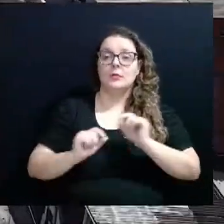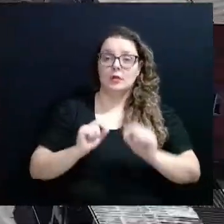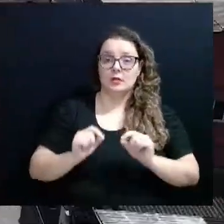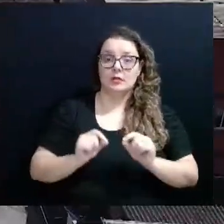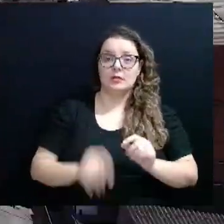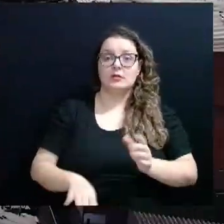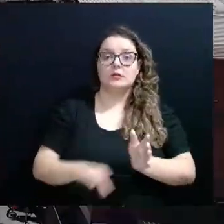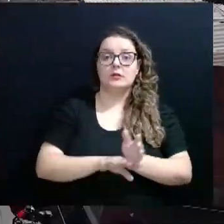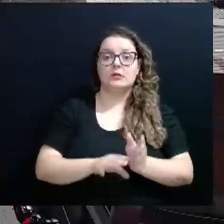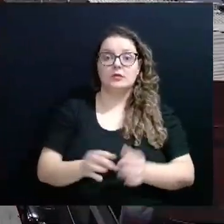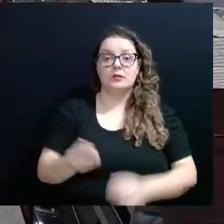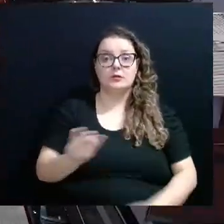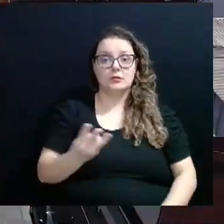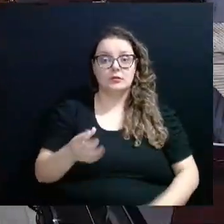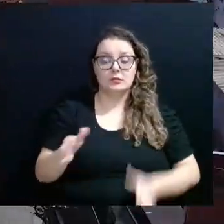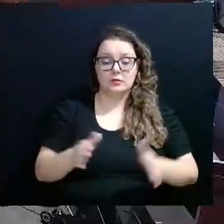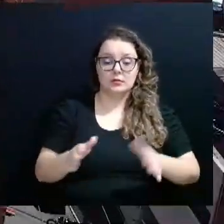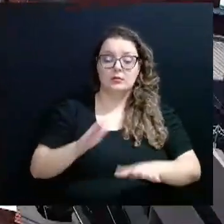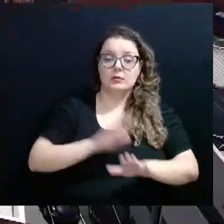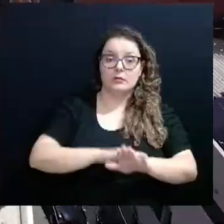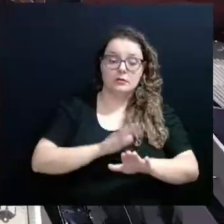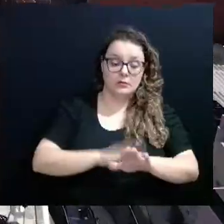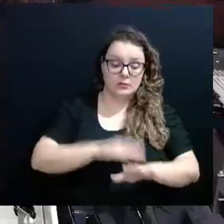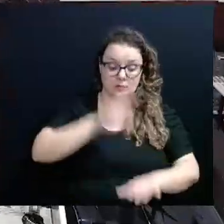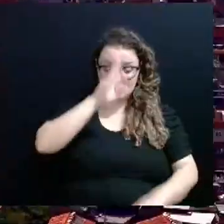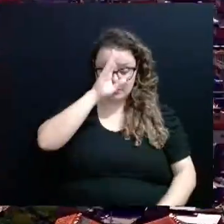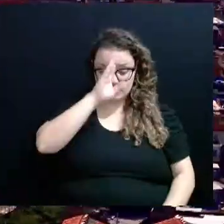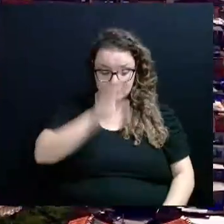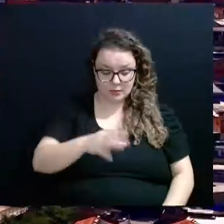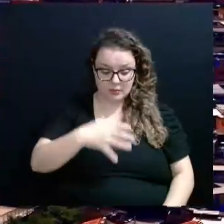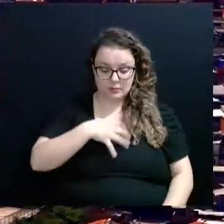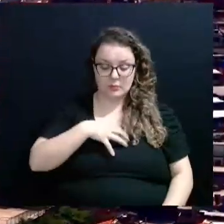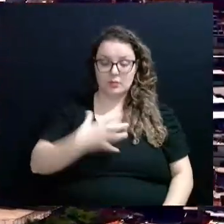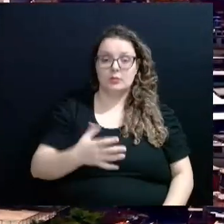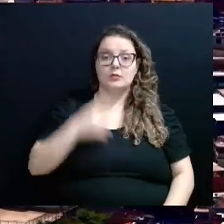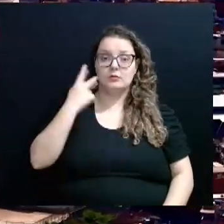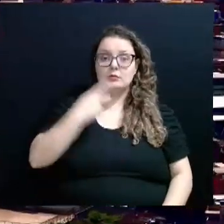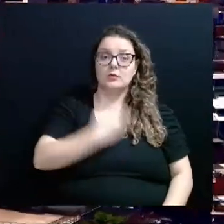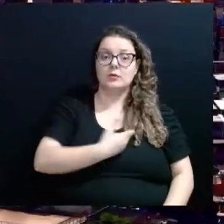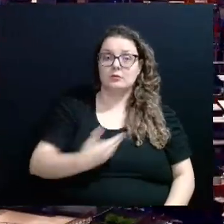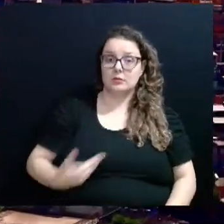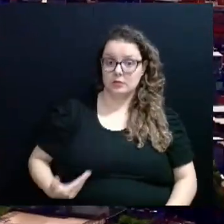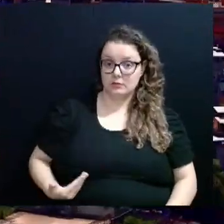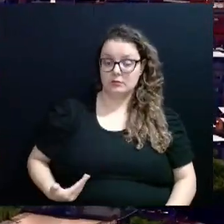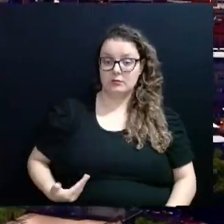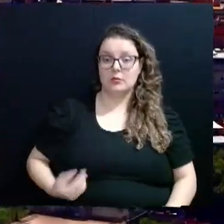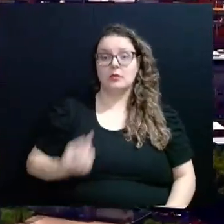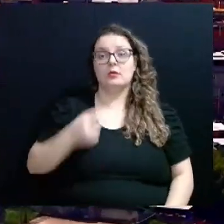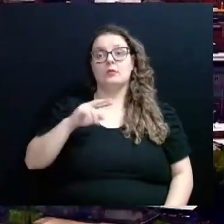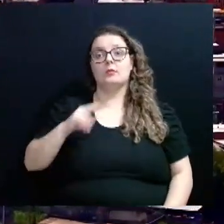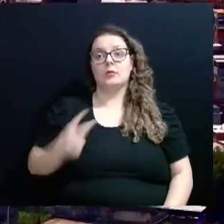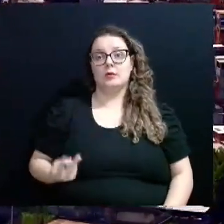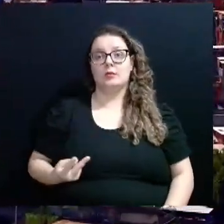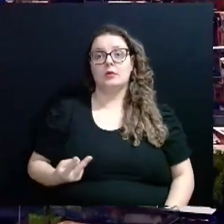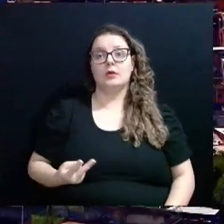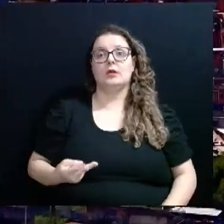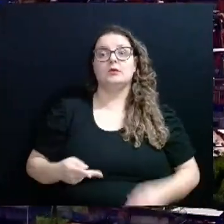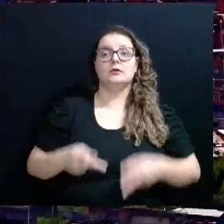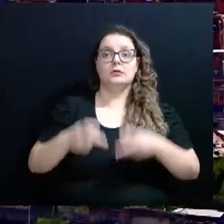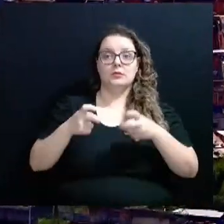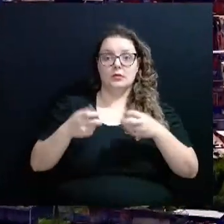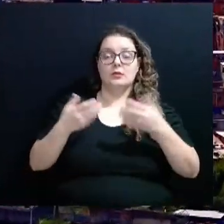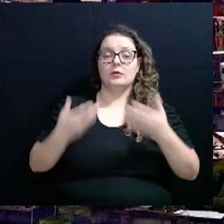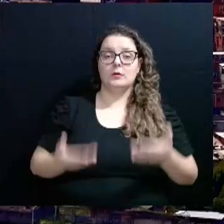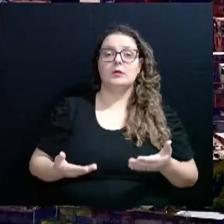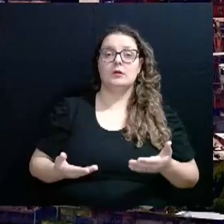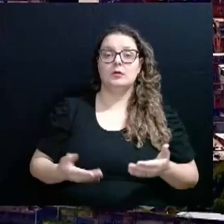tomar ações, principalmente na forma de políticas públicas. Uma vez que a gente reconhece isso, o que é que pode